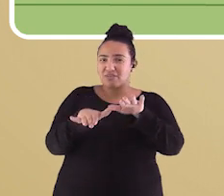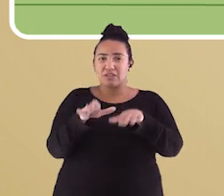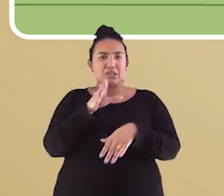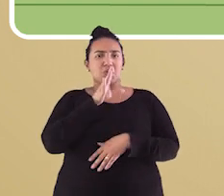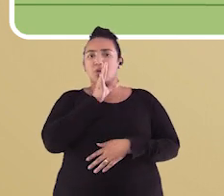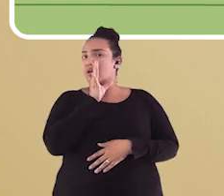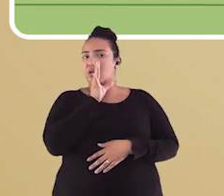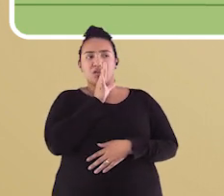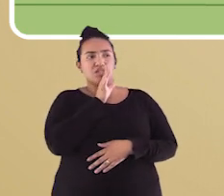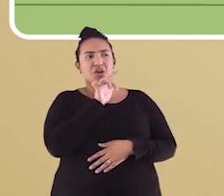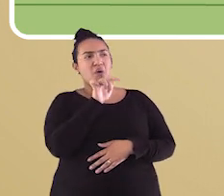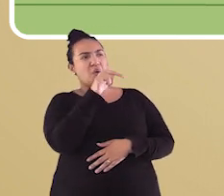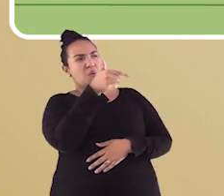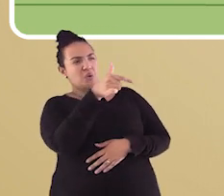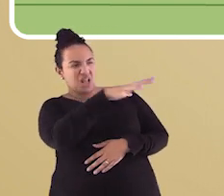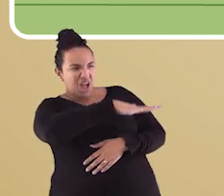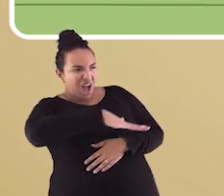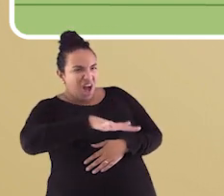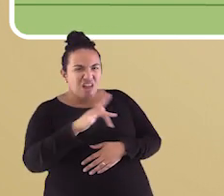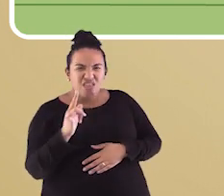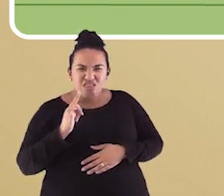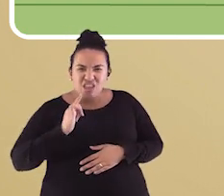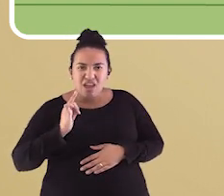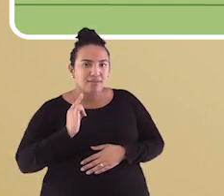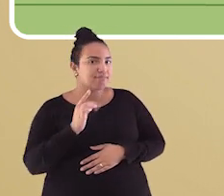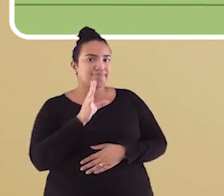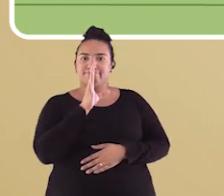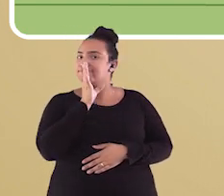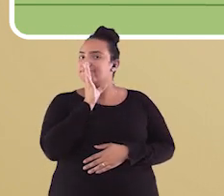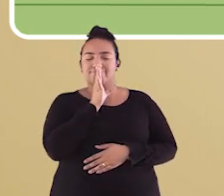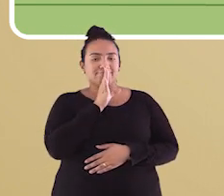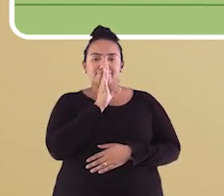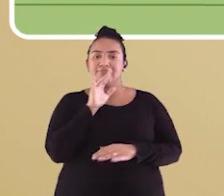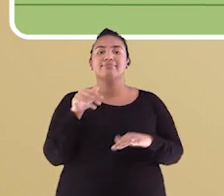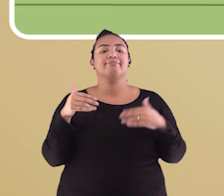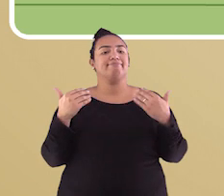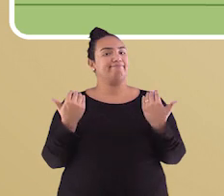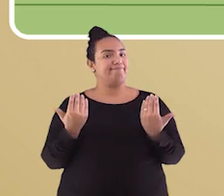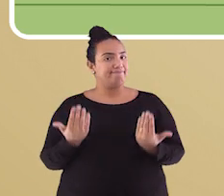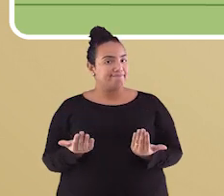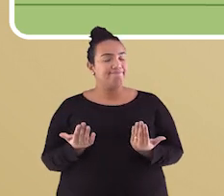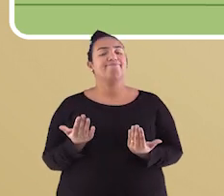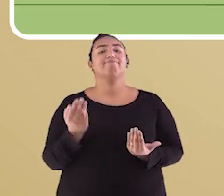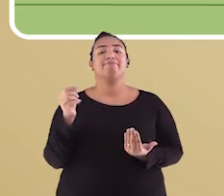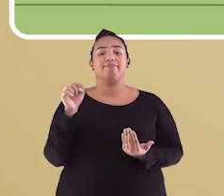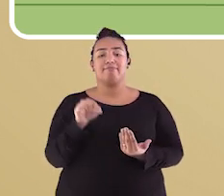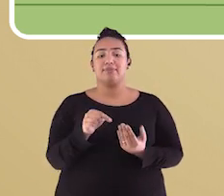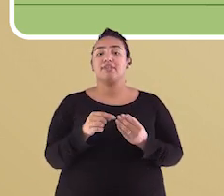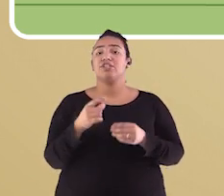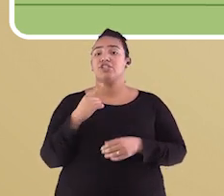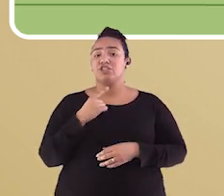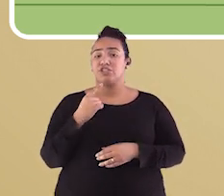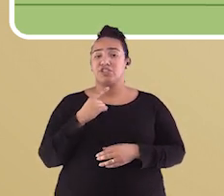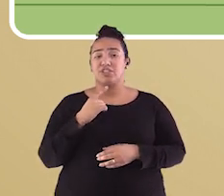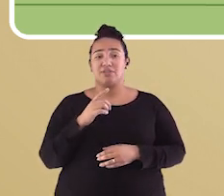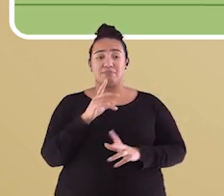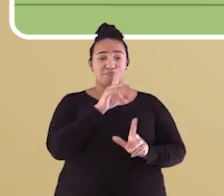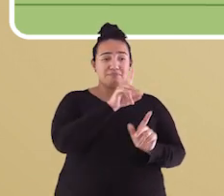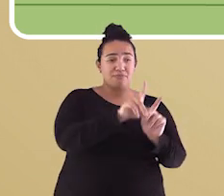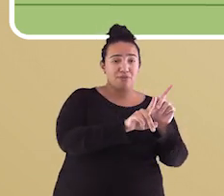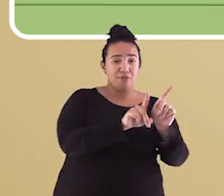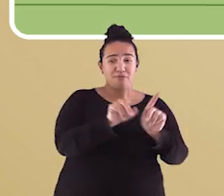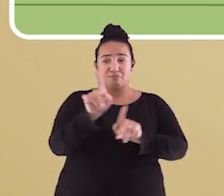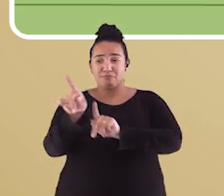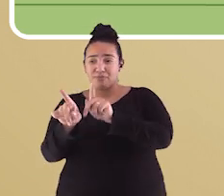da existência de outras terras e de outros povos. E exatamente por isso é que existiam tantas diferentes